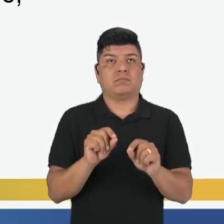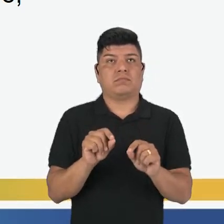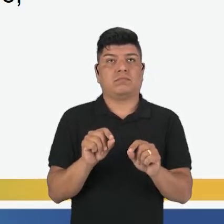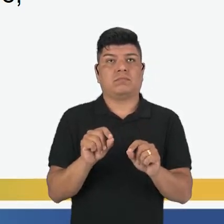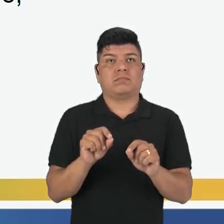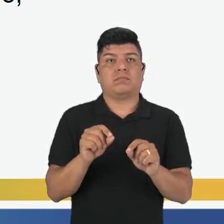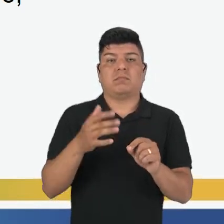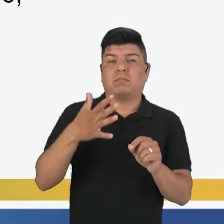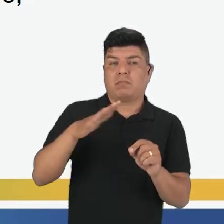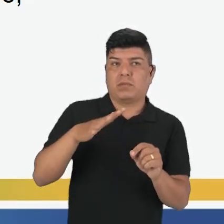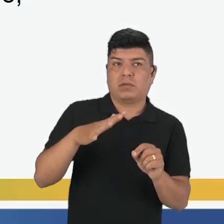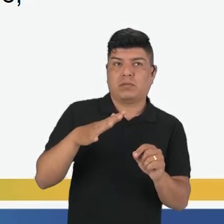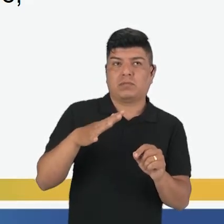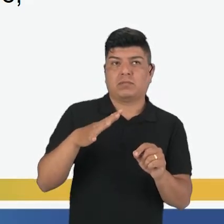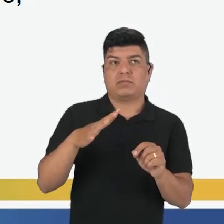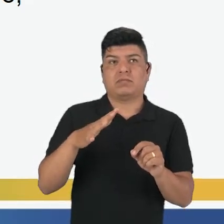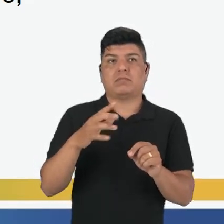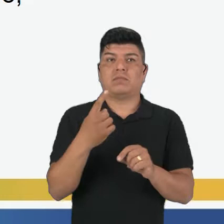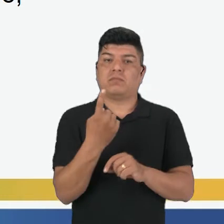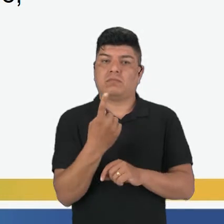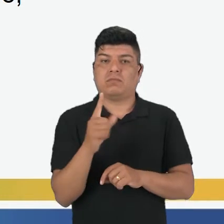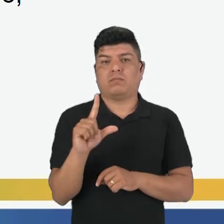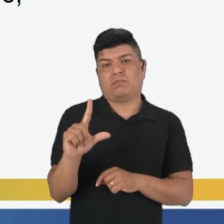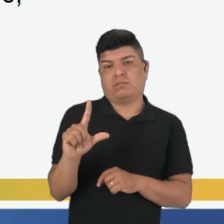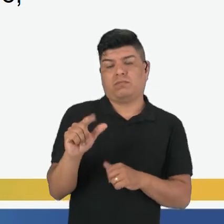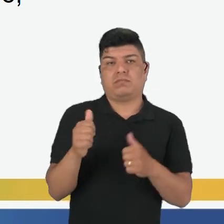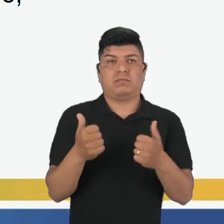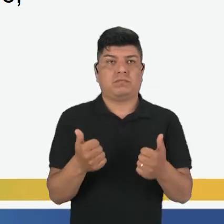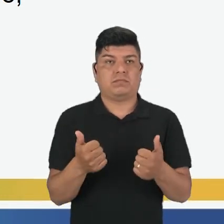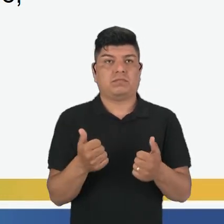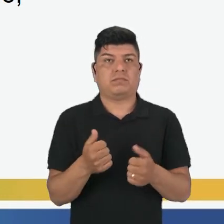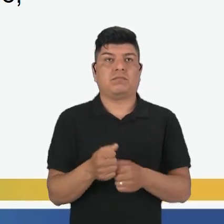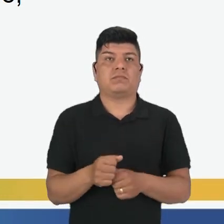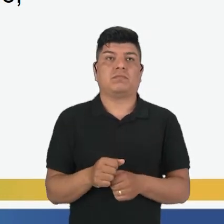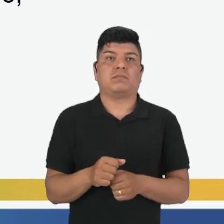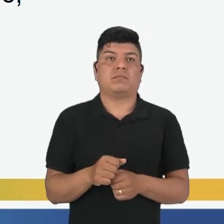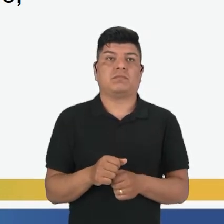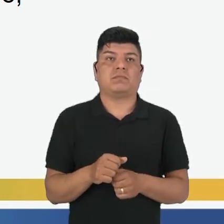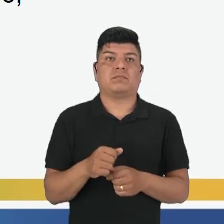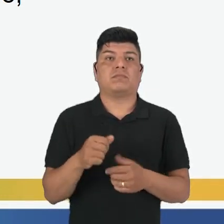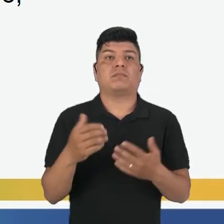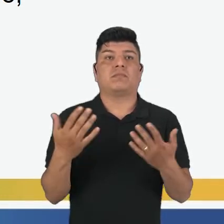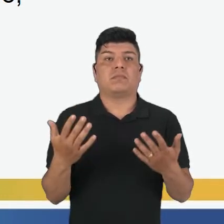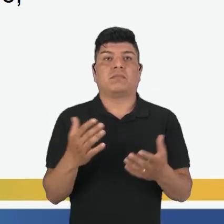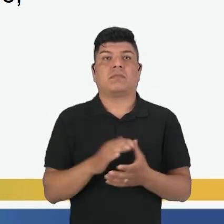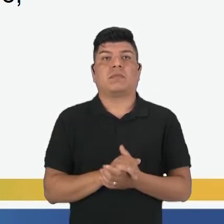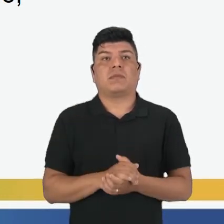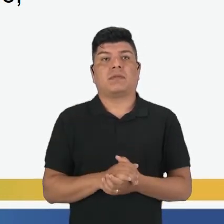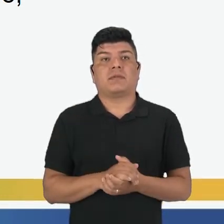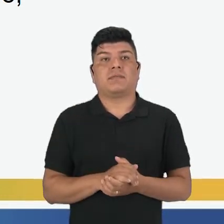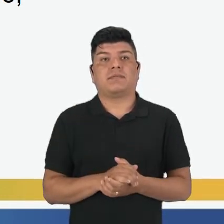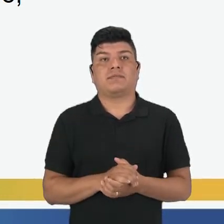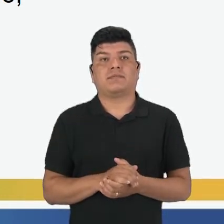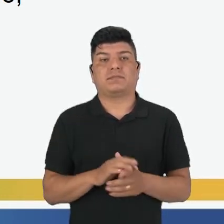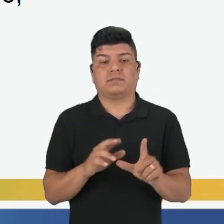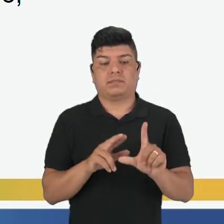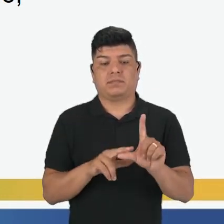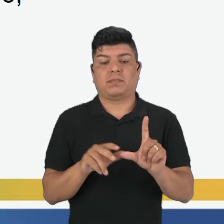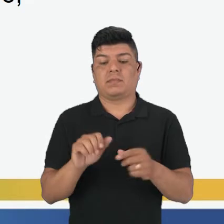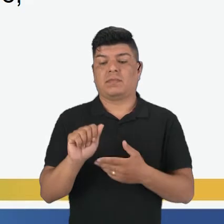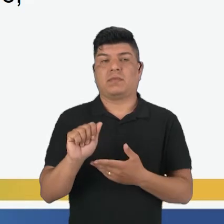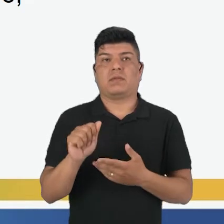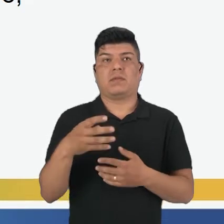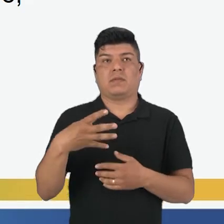está aproximadamente a 1 litro, Vamos para nossas alternativas. Na nossa letra A,